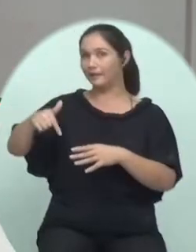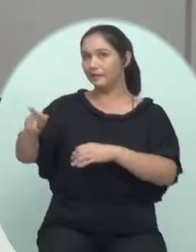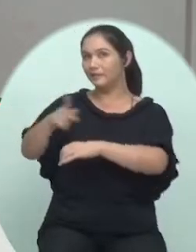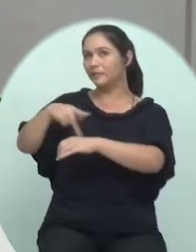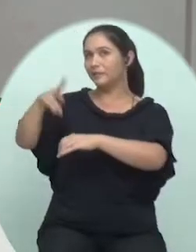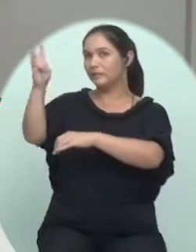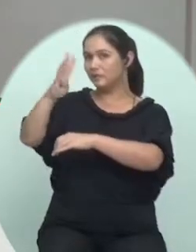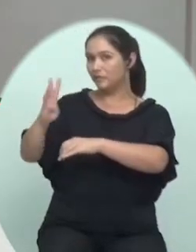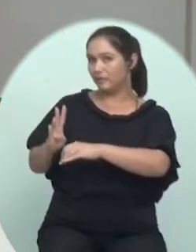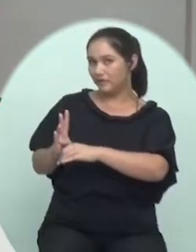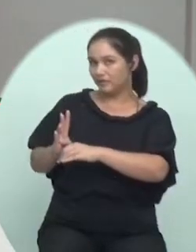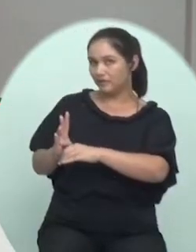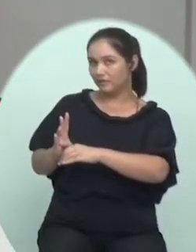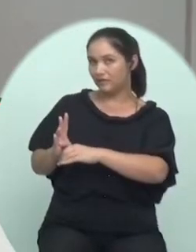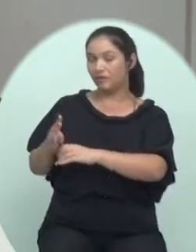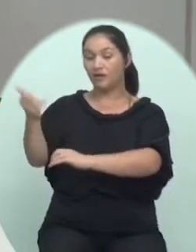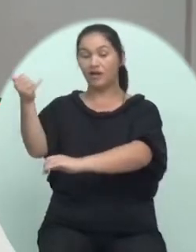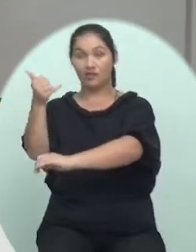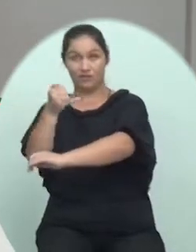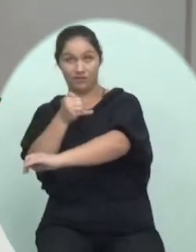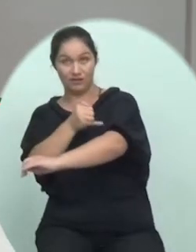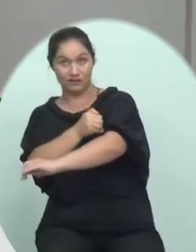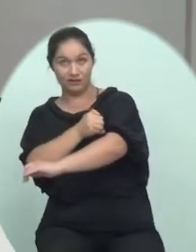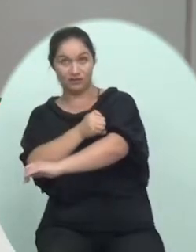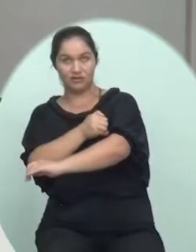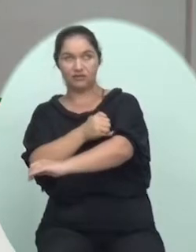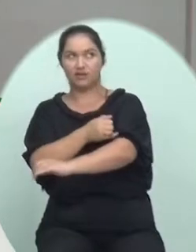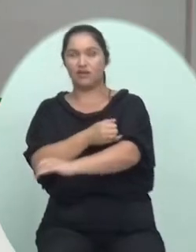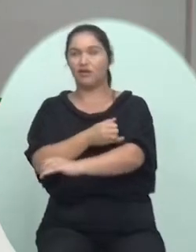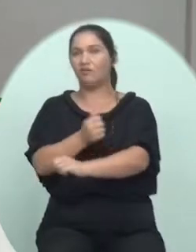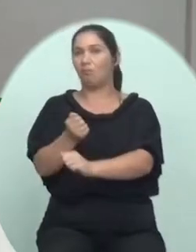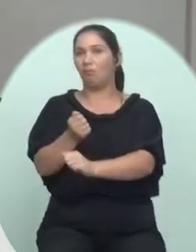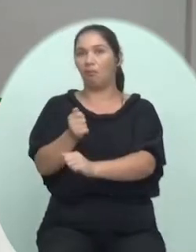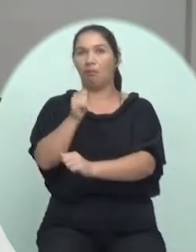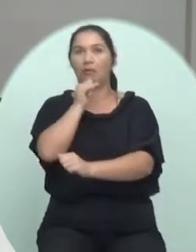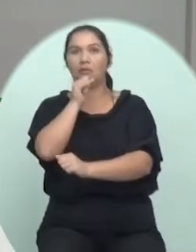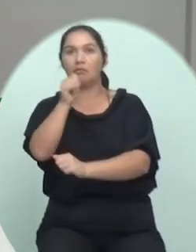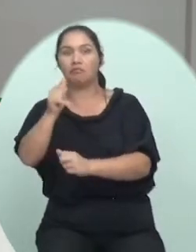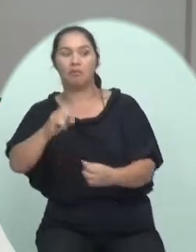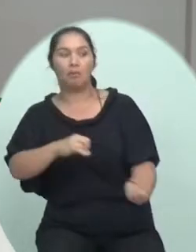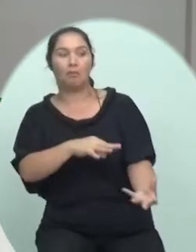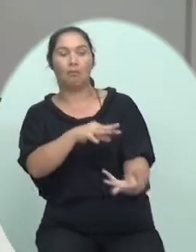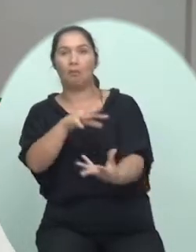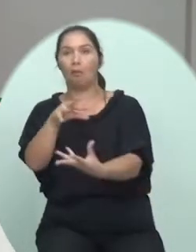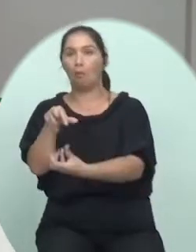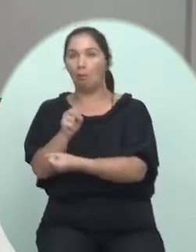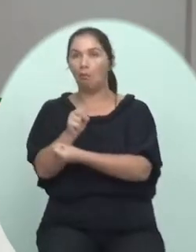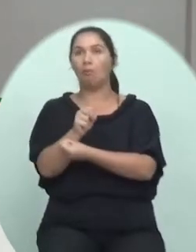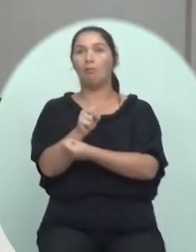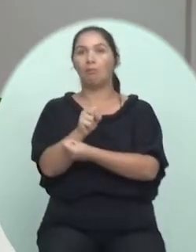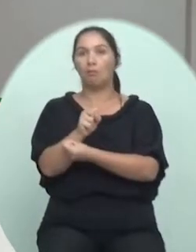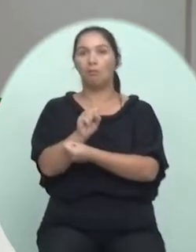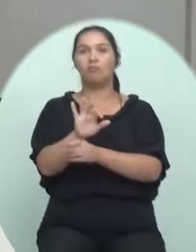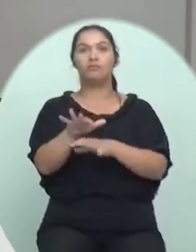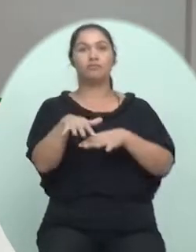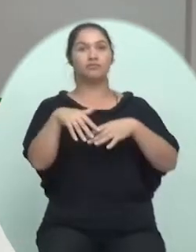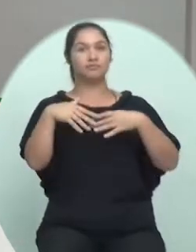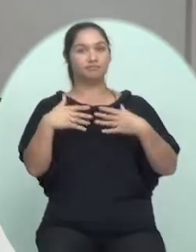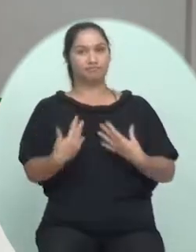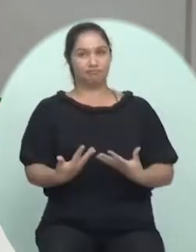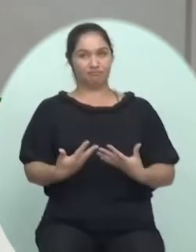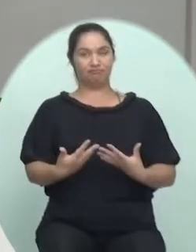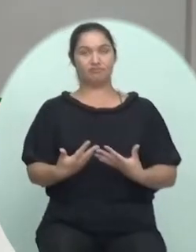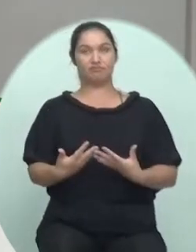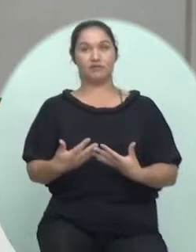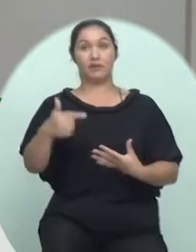implantação do PNI, Programa Nacional de Imunização, na década de 70, era destaque mundial. E há 3 anos, quando houve falta de vacinas, nunca na história